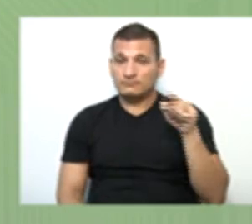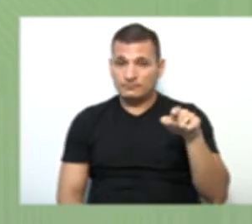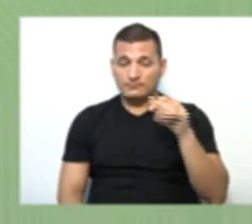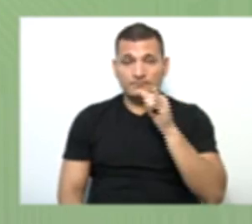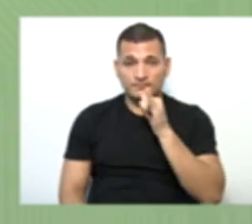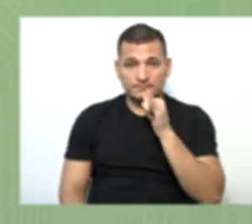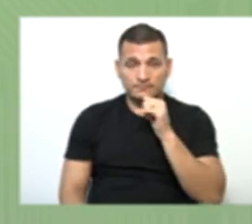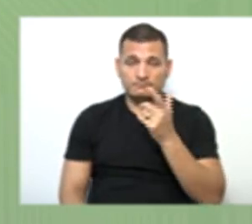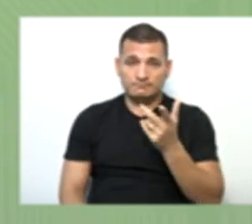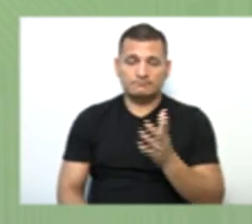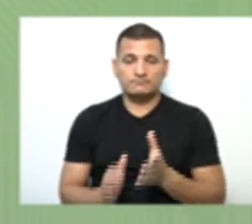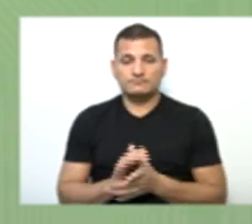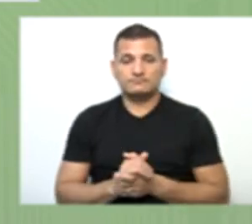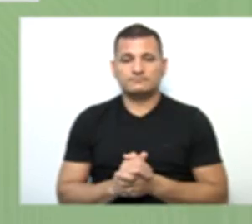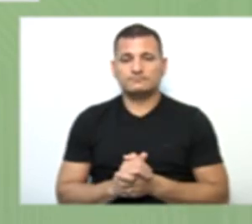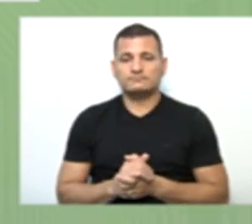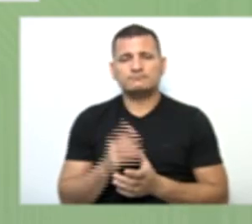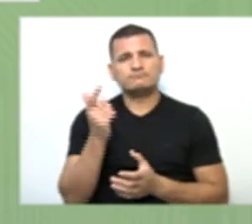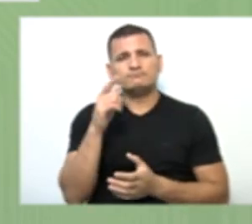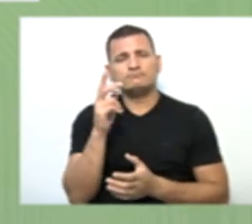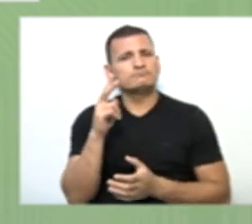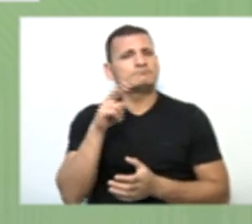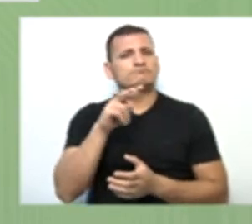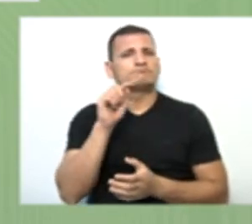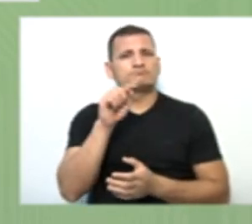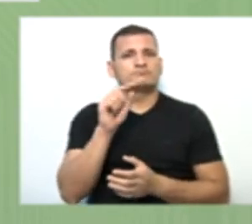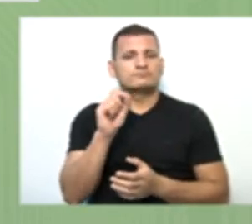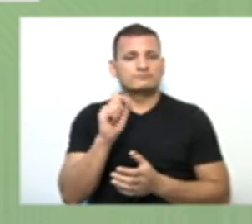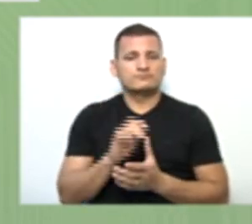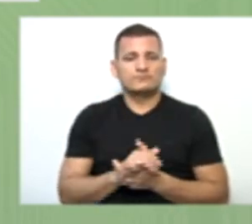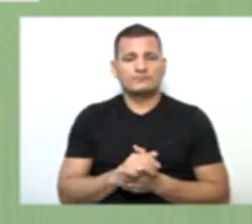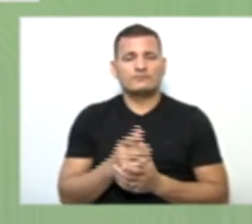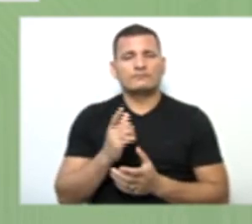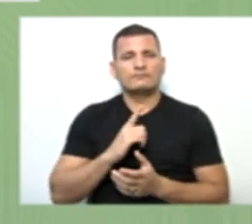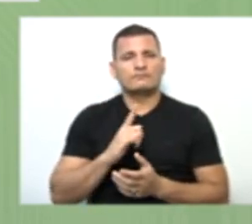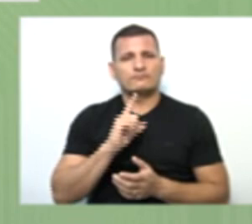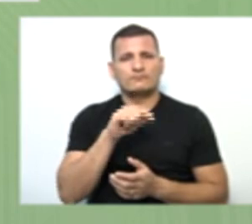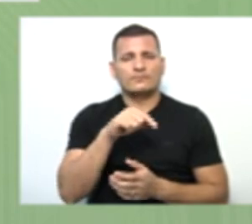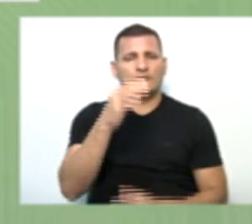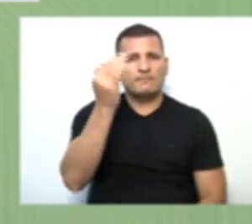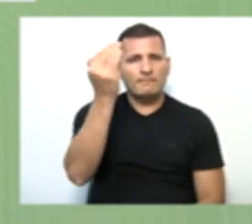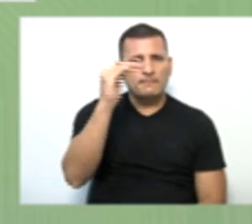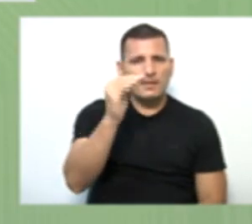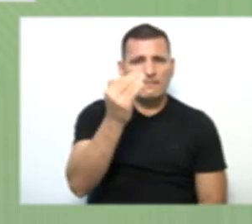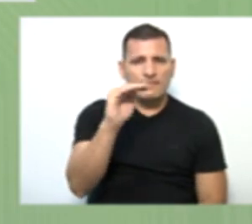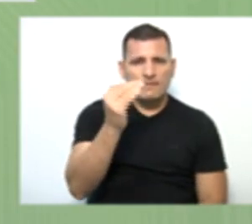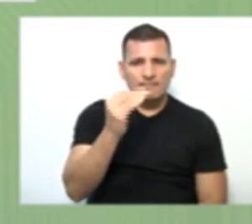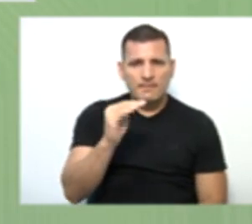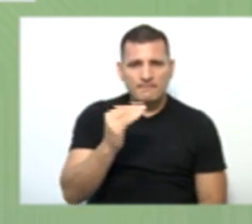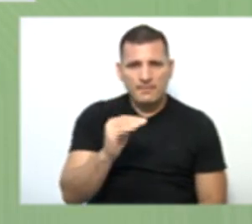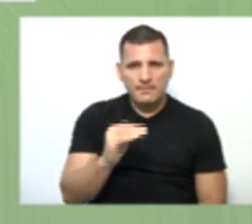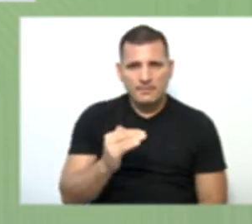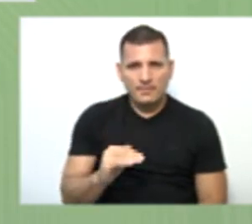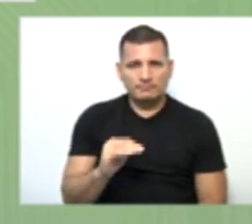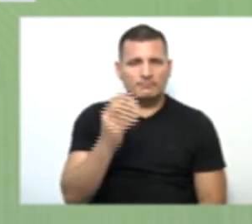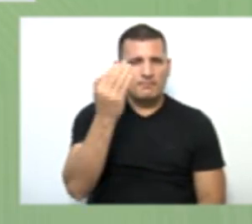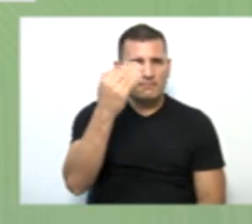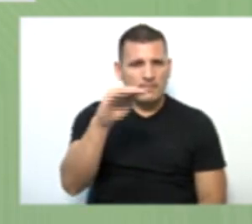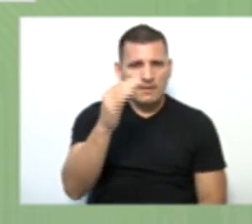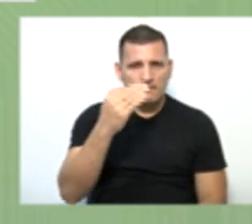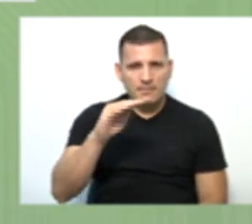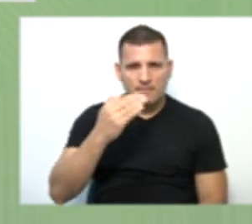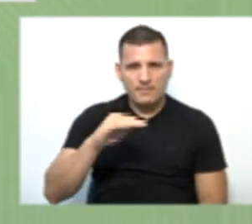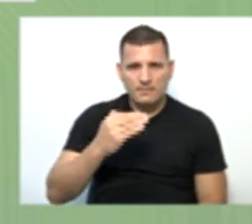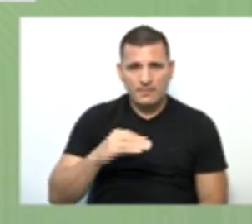puder voltar um pouquinho mais acima, a gente consegue observar um pouquinho que existe uma sequência, né? E essa sequência é o quê? Primeiro nós vimos lá no